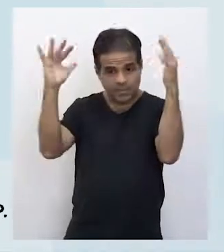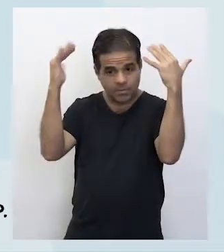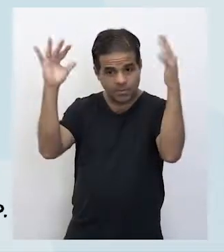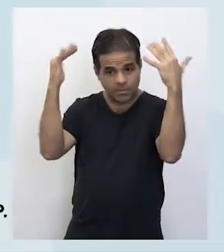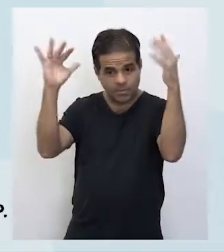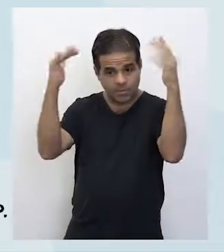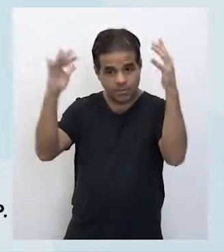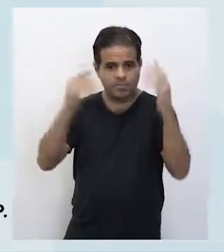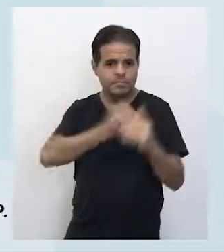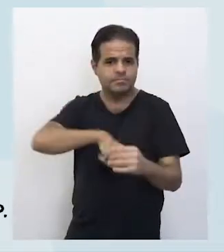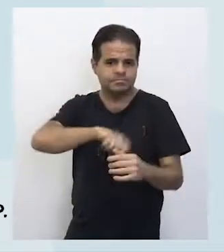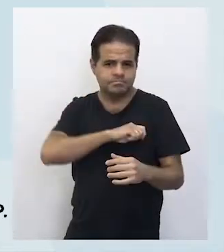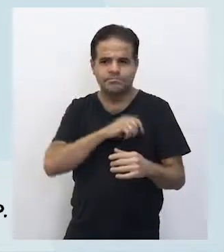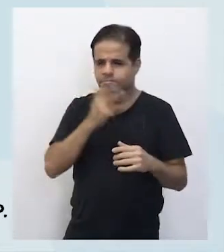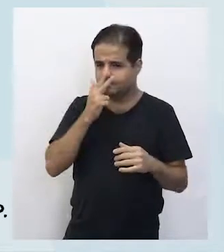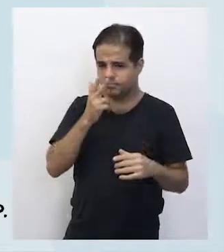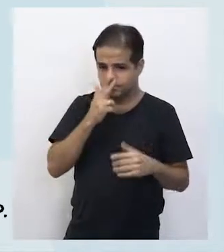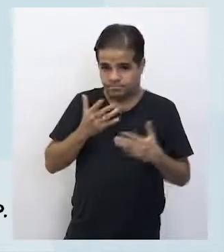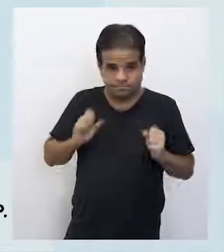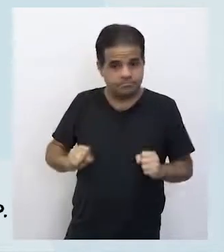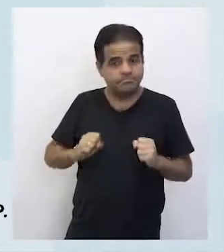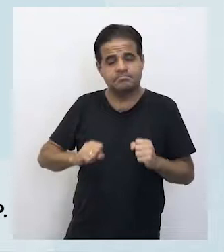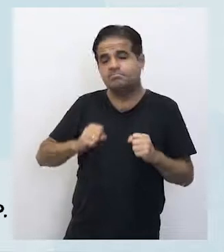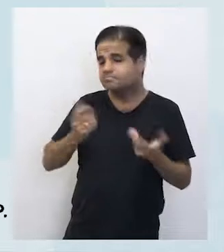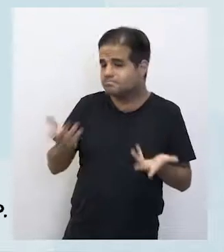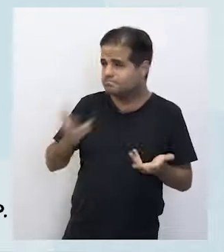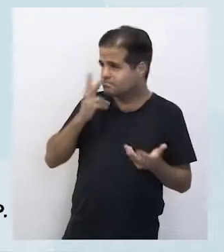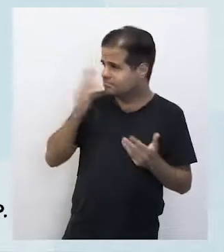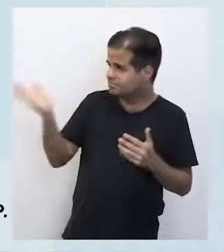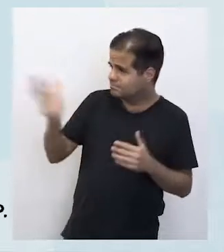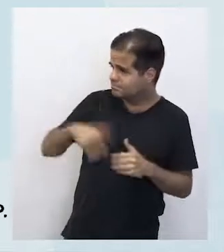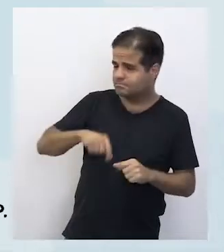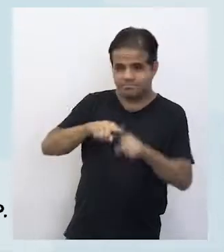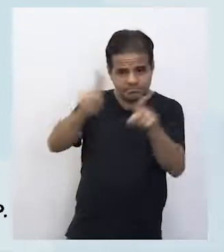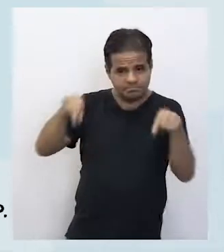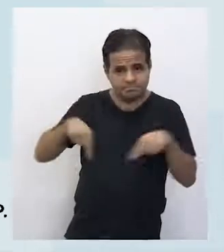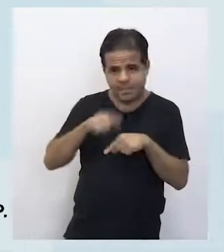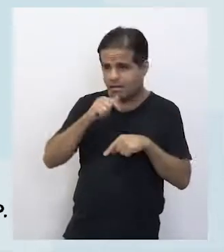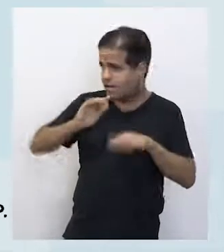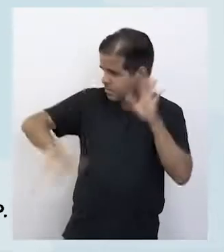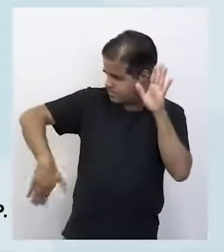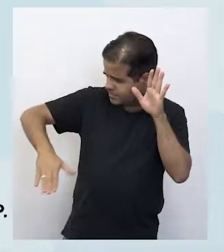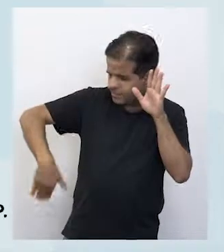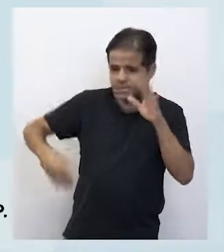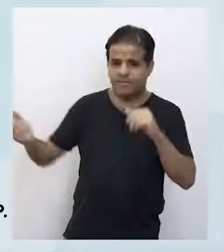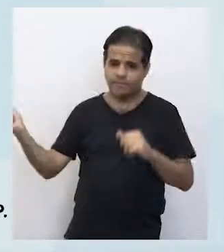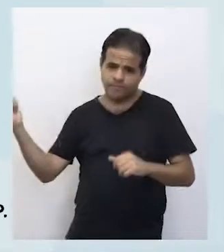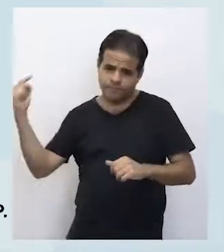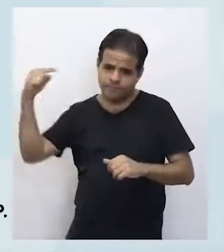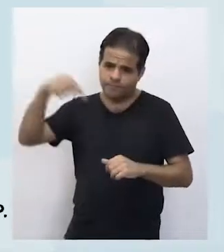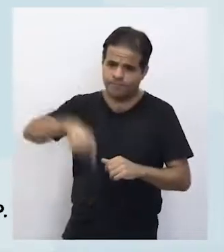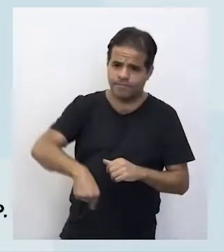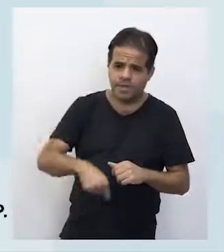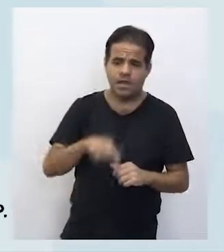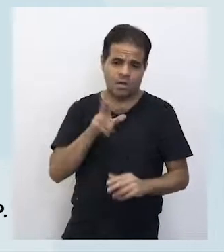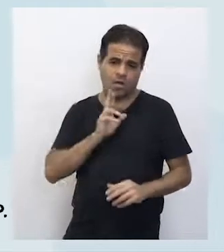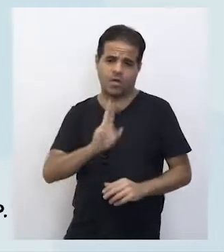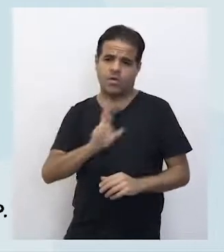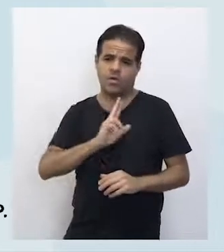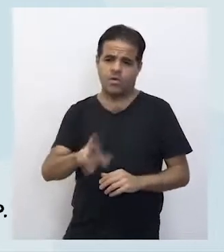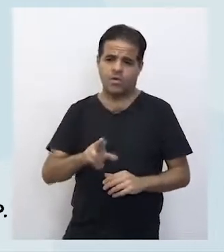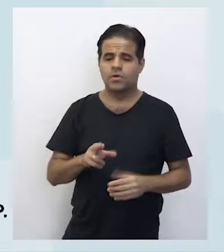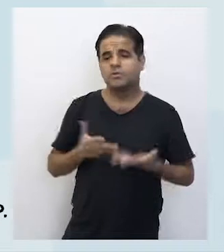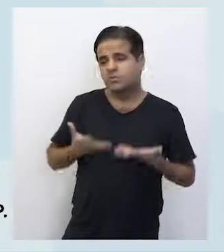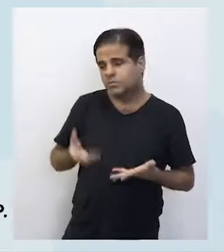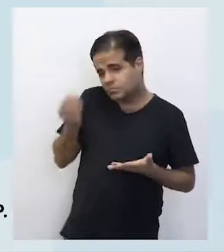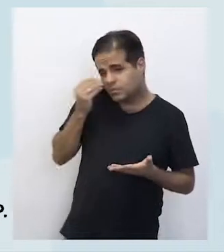querendo dar spoiler, né? Pode então, dar. Ela está dentro da piscina, então ela está comemorando, talvez... eu estou respondendo agora, né? Olha, só estou